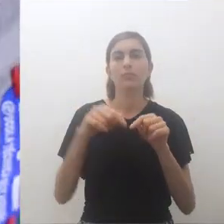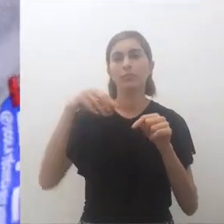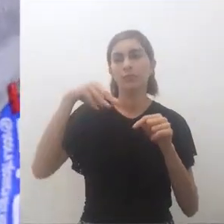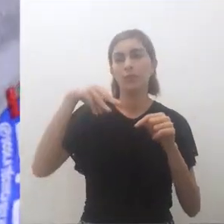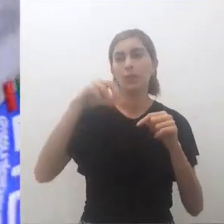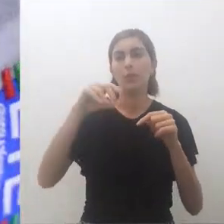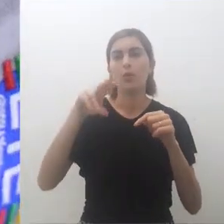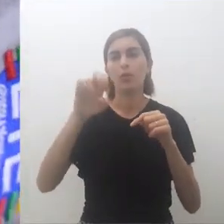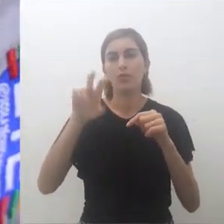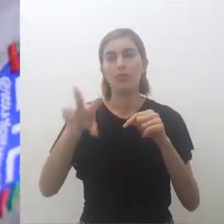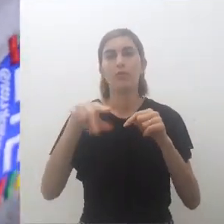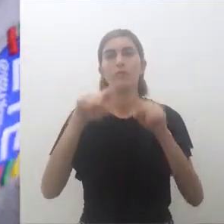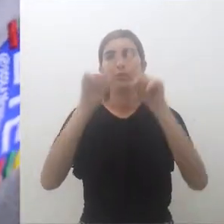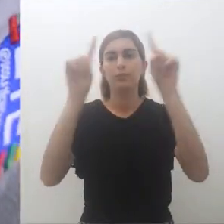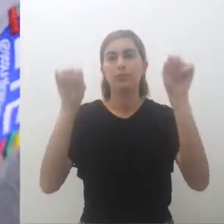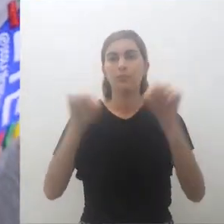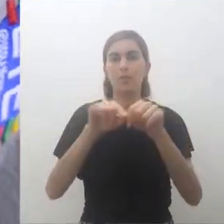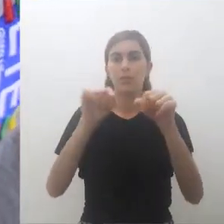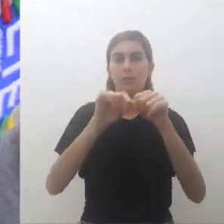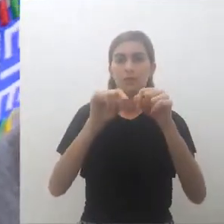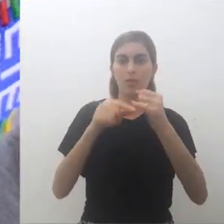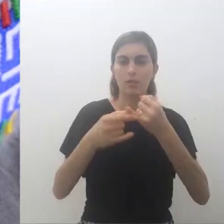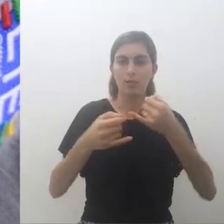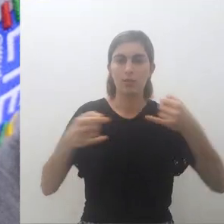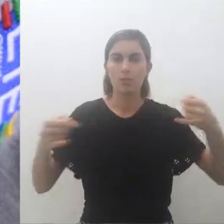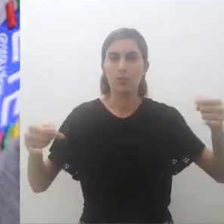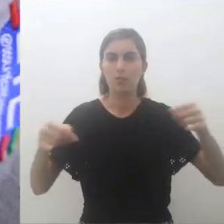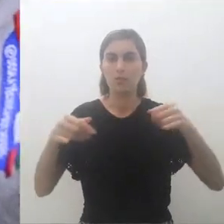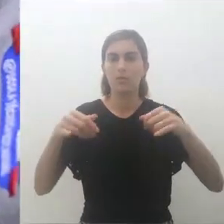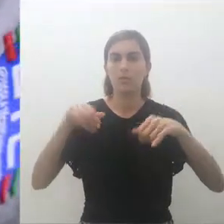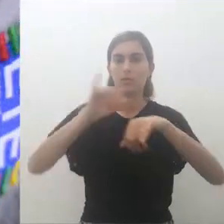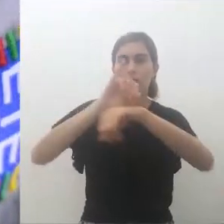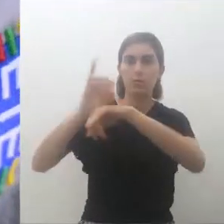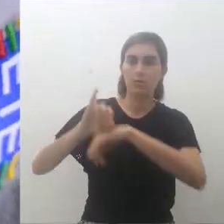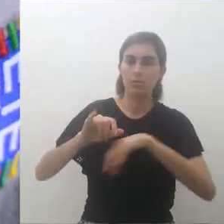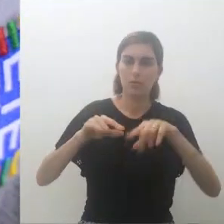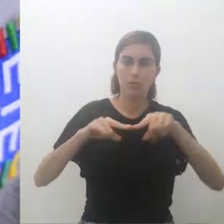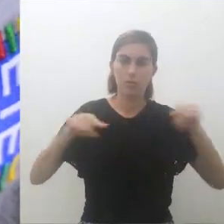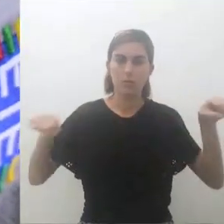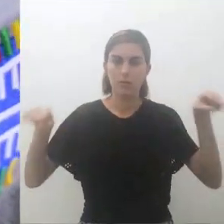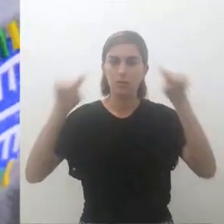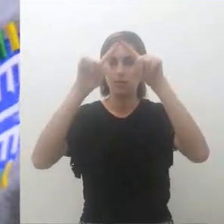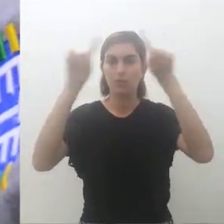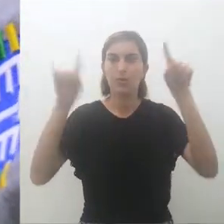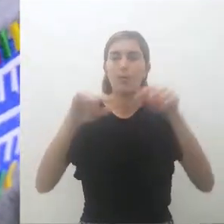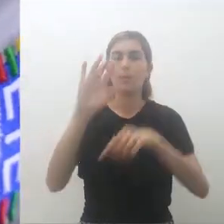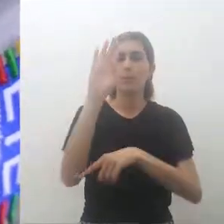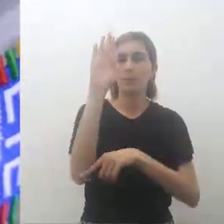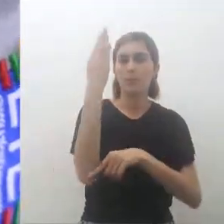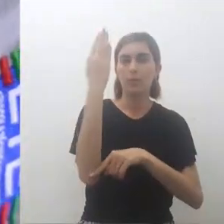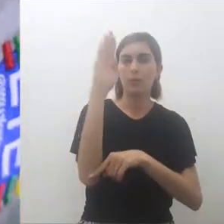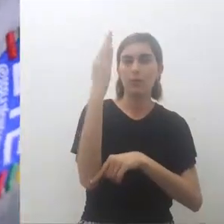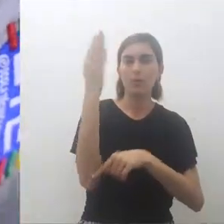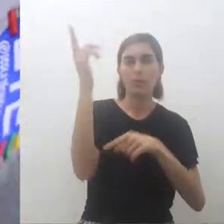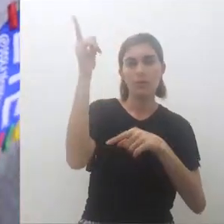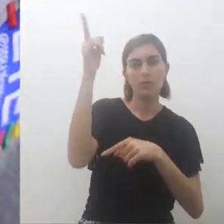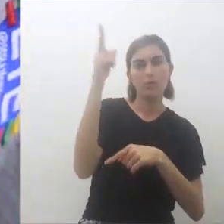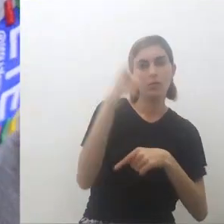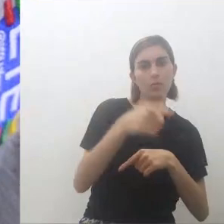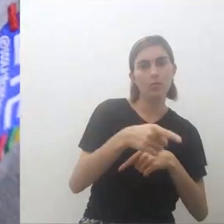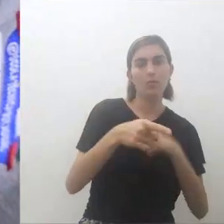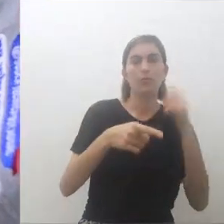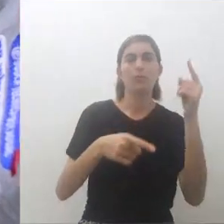móvel que faz a vitrine no espaço, como também você vê que a madeira segue aqui, isso dá um